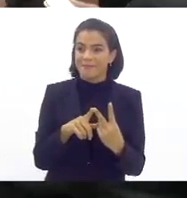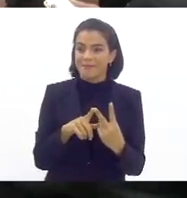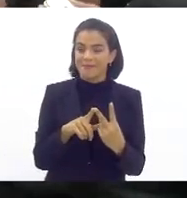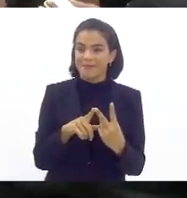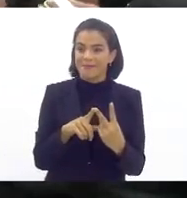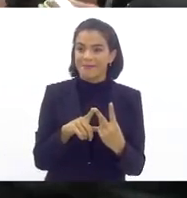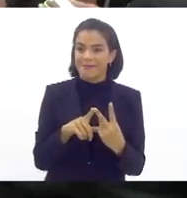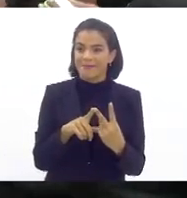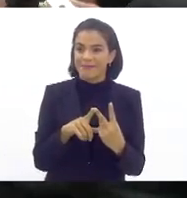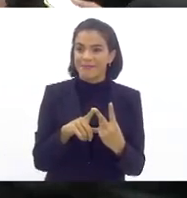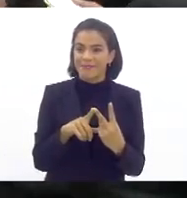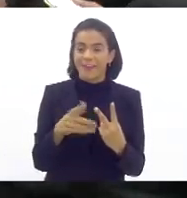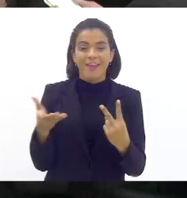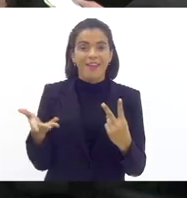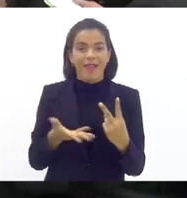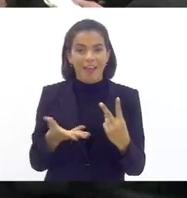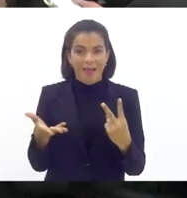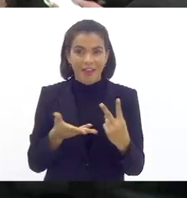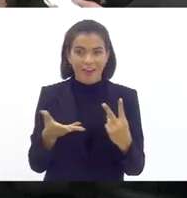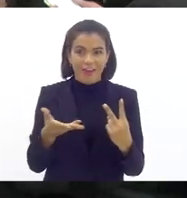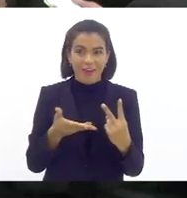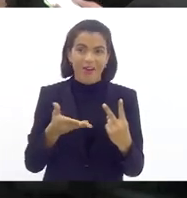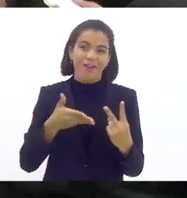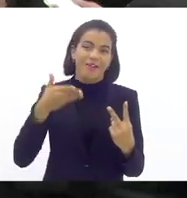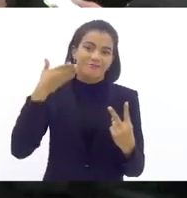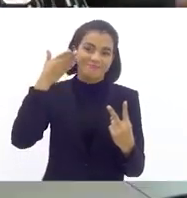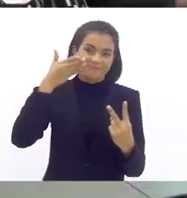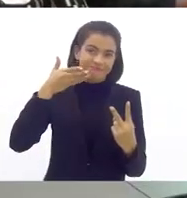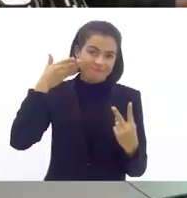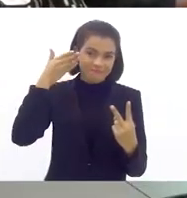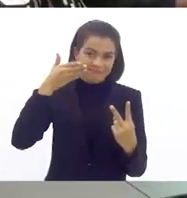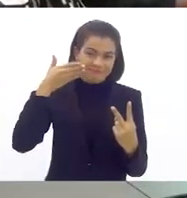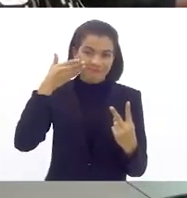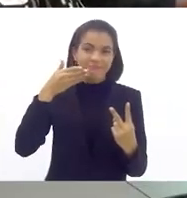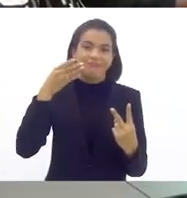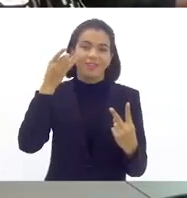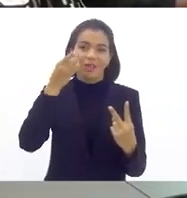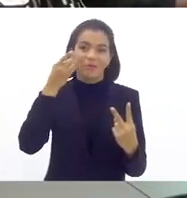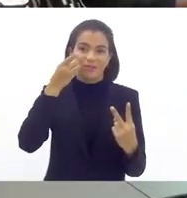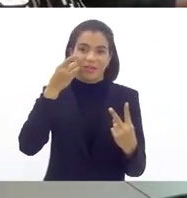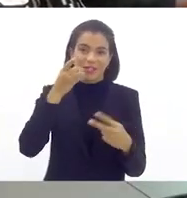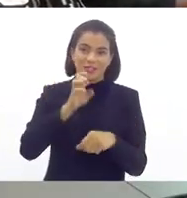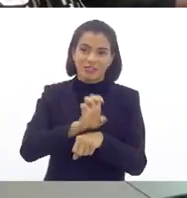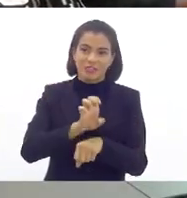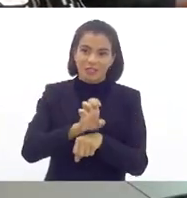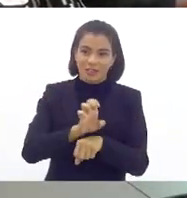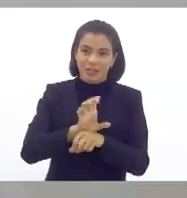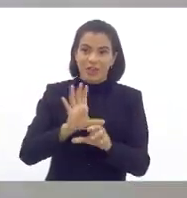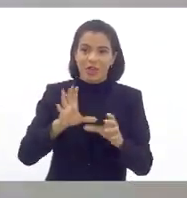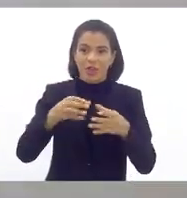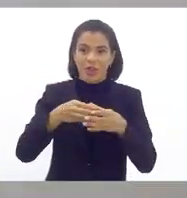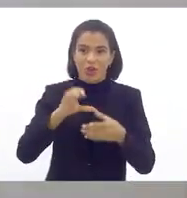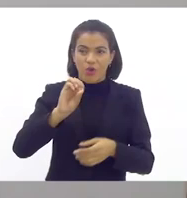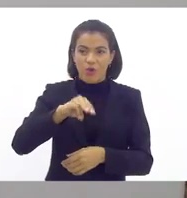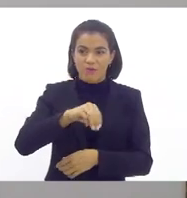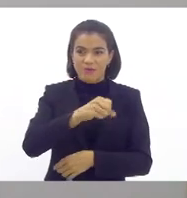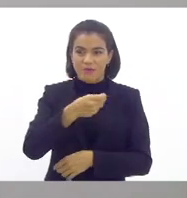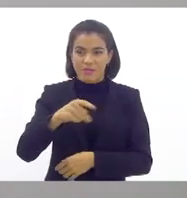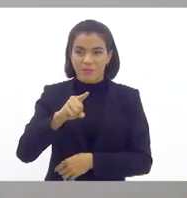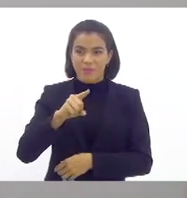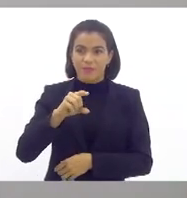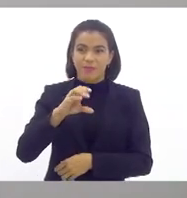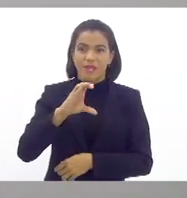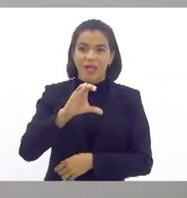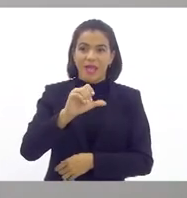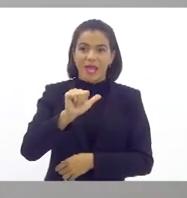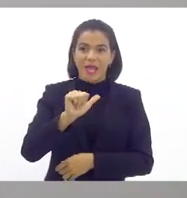E agora vai ser a fala do nosso deputado estadual, também presente na comissão, por uma saudação, o deputado Carlos